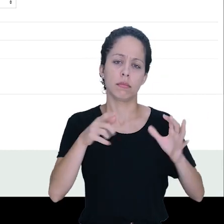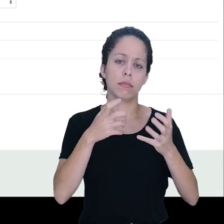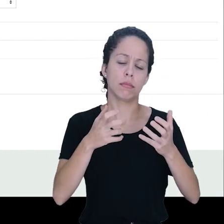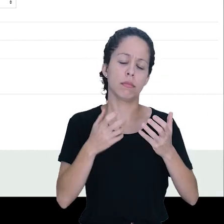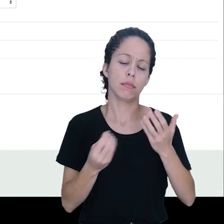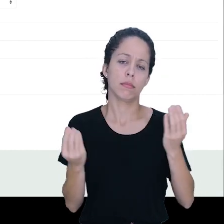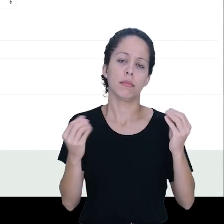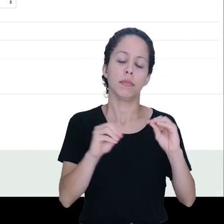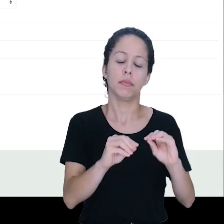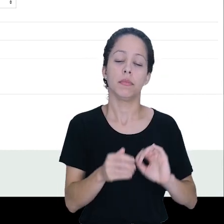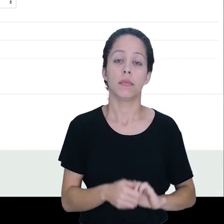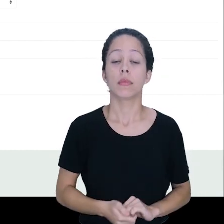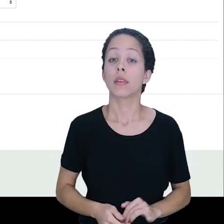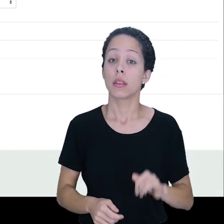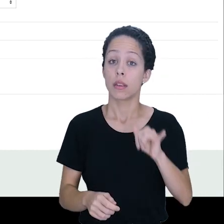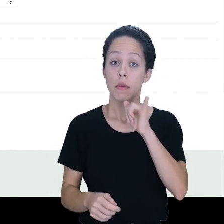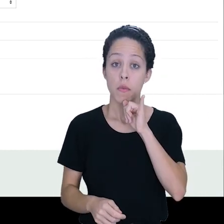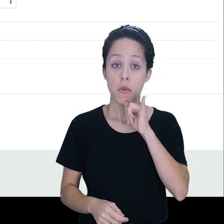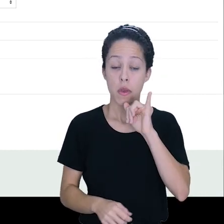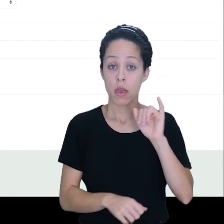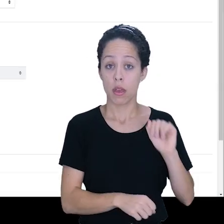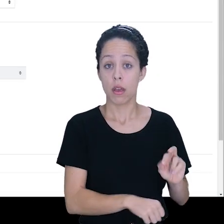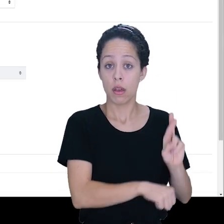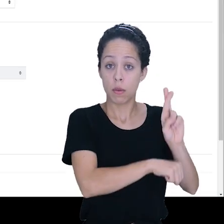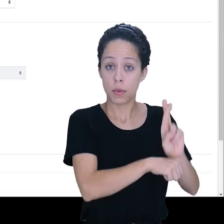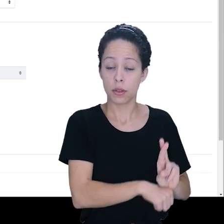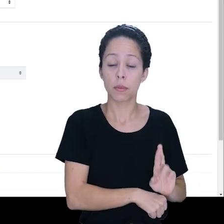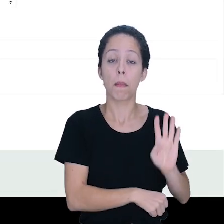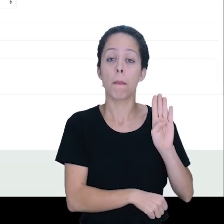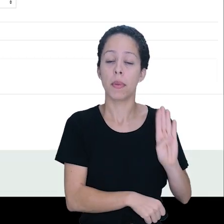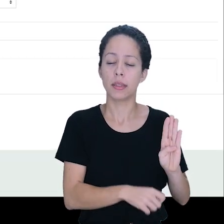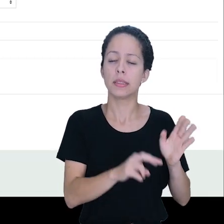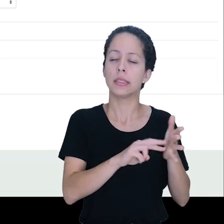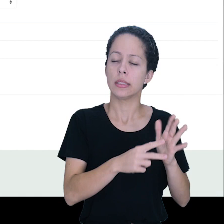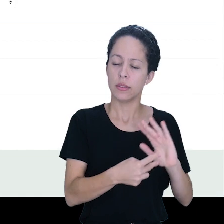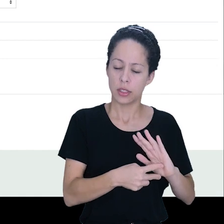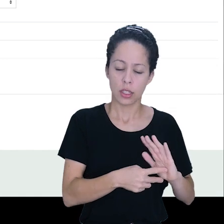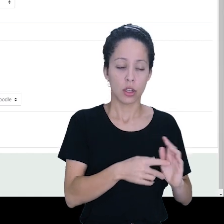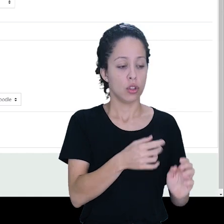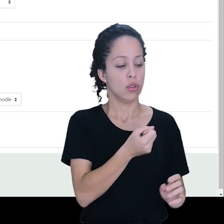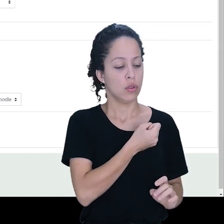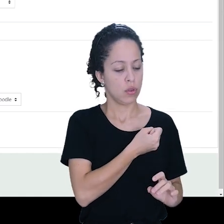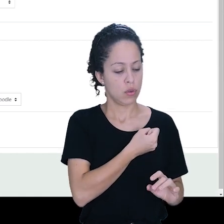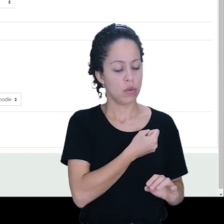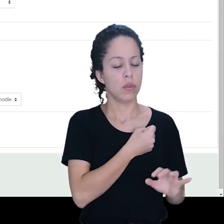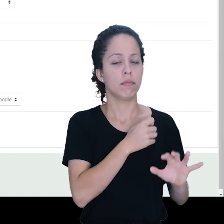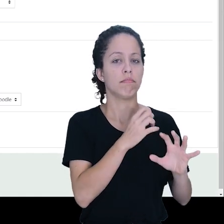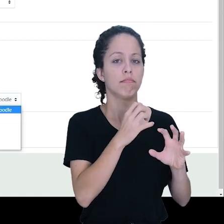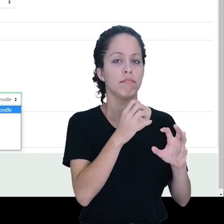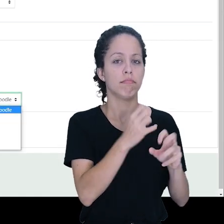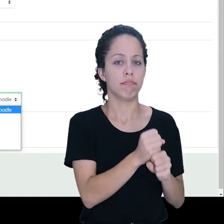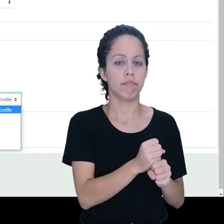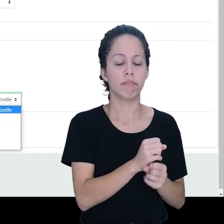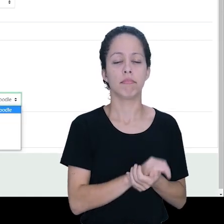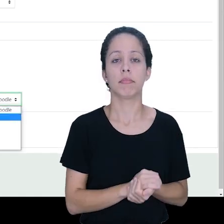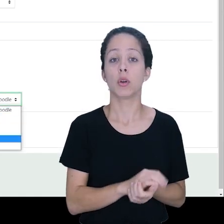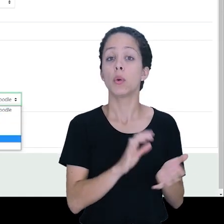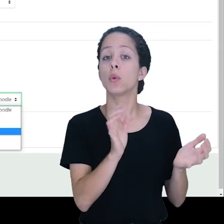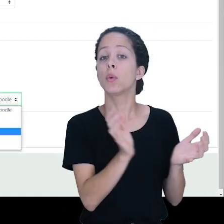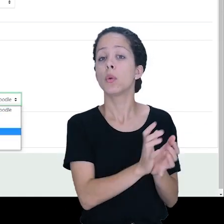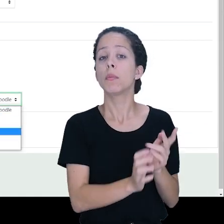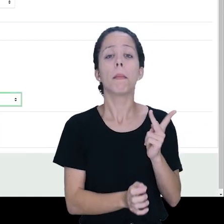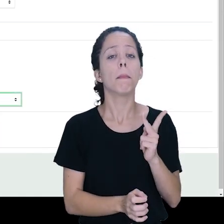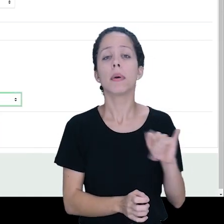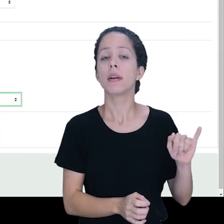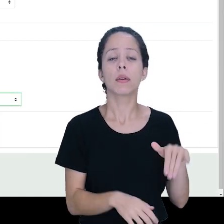para você então a recuperação B também é soma das notas tá certo e a categoria pai dessa recuperação